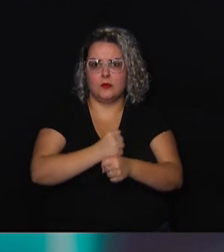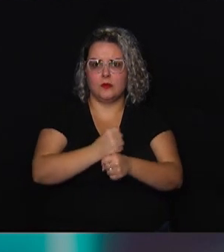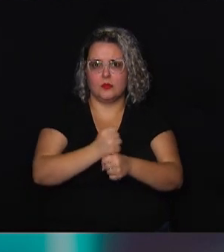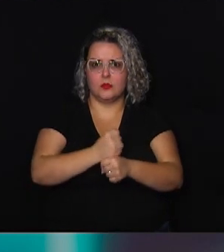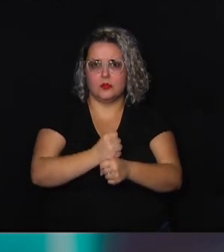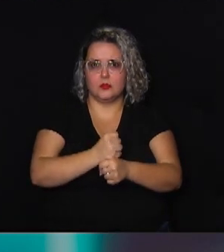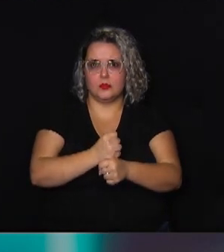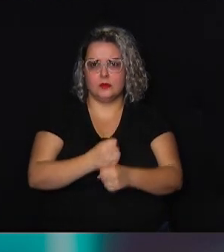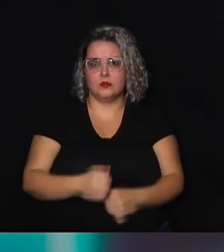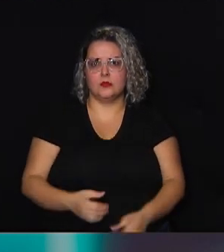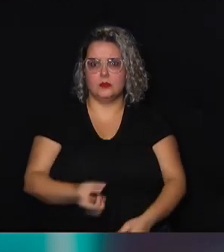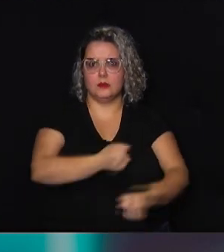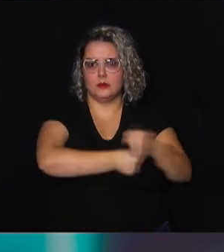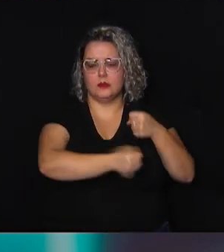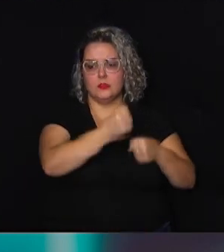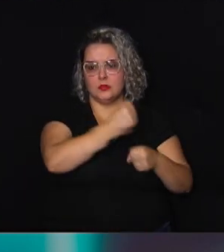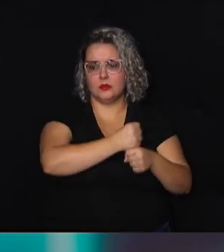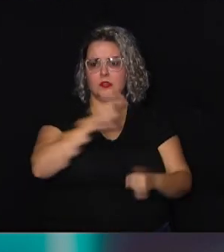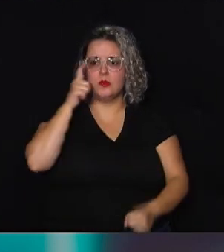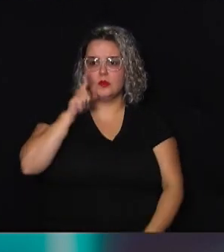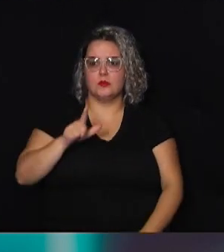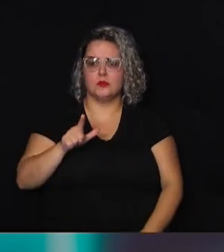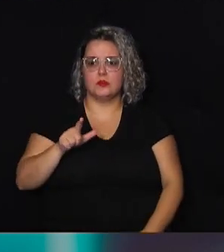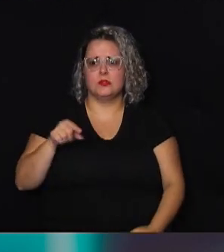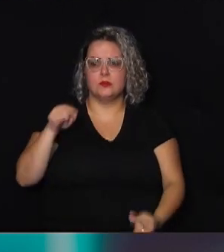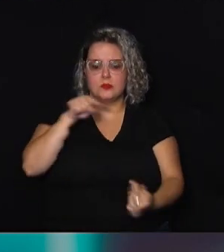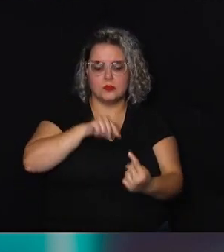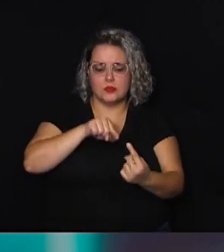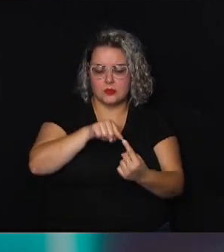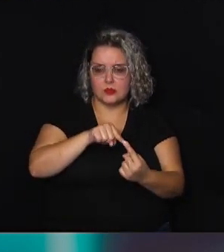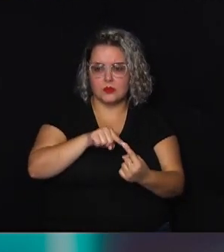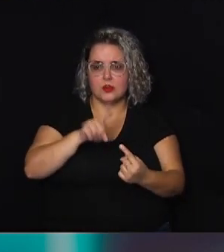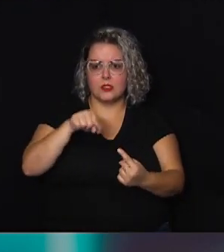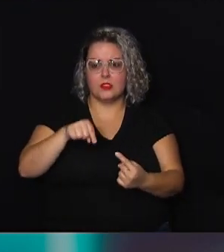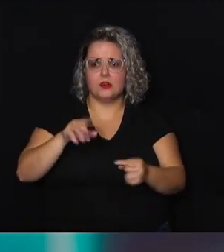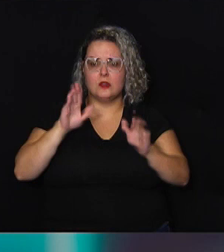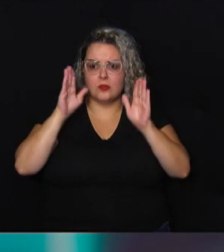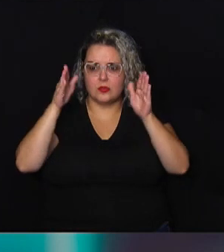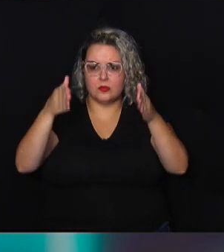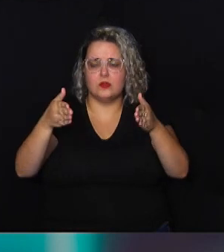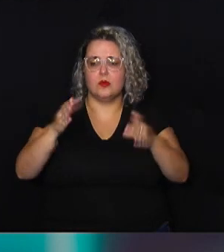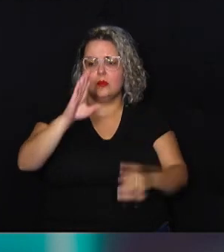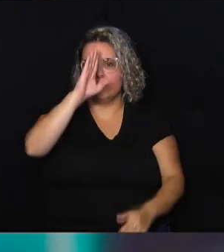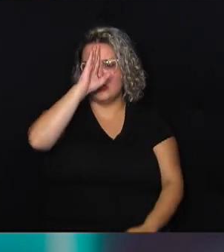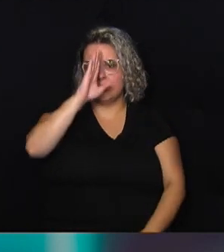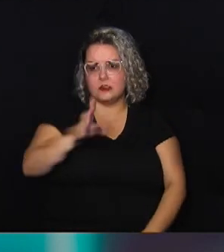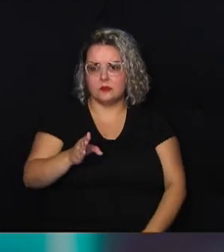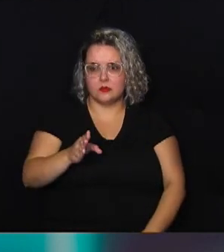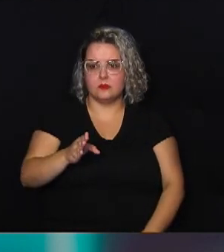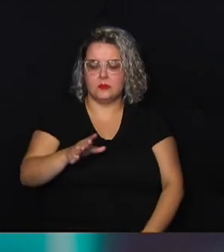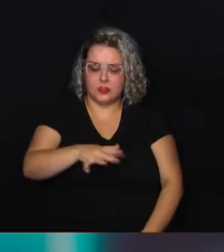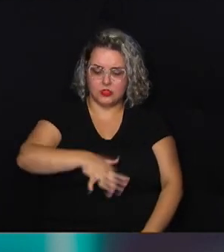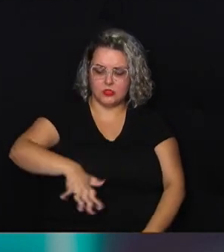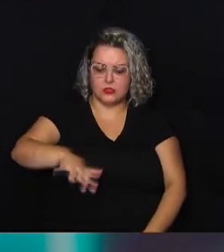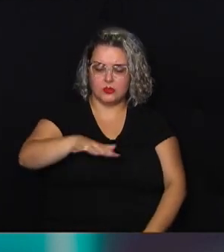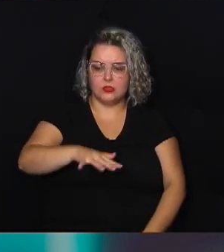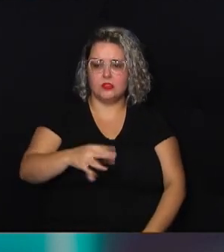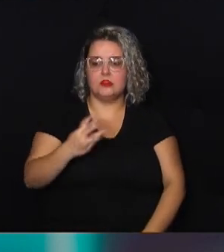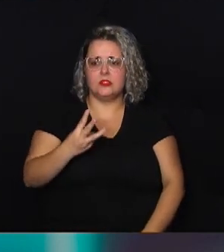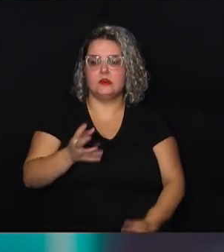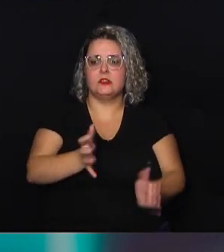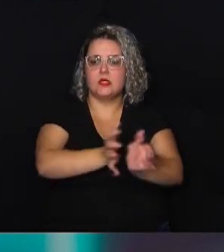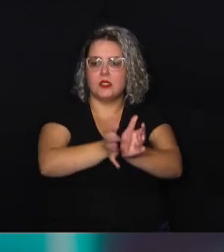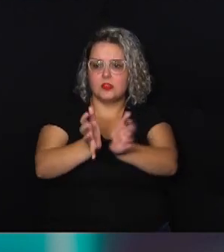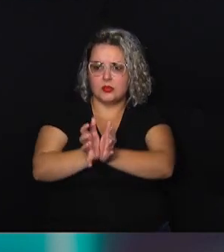conseguimos atingir os 95% que é o preconizado, principalmente para esses 3 grupos de